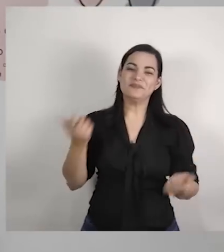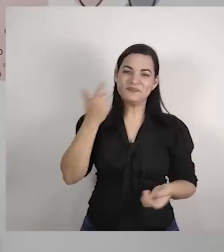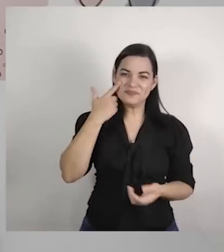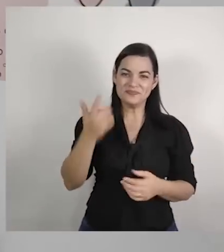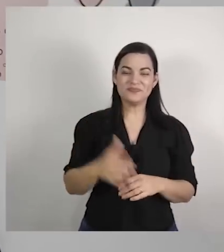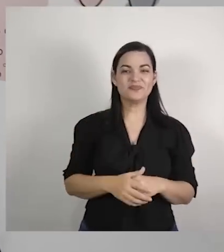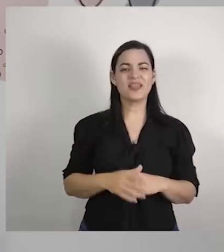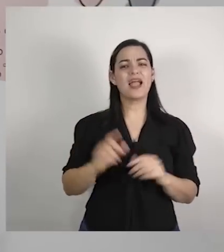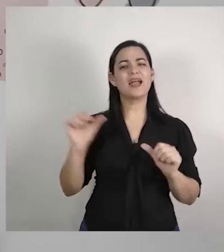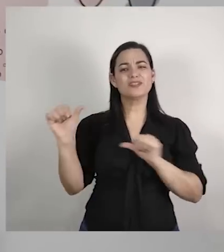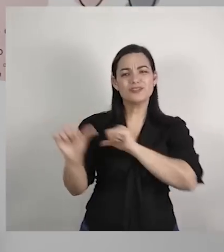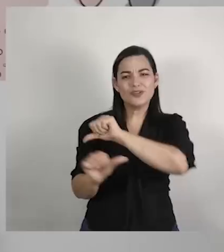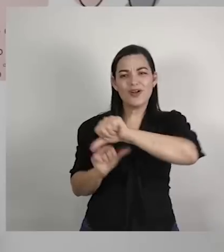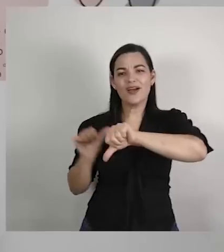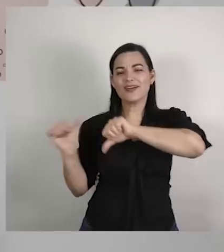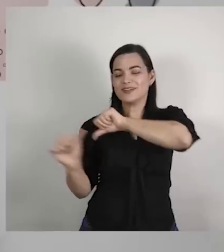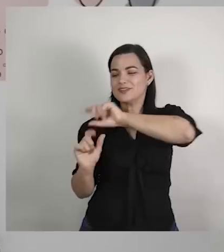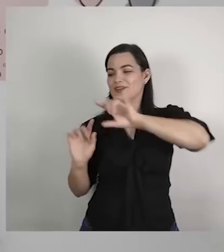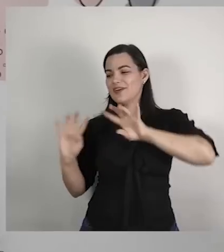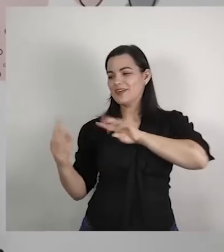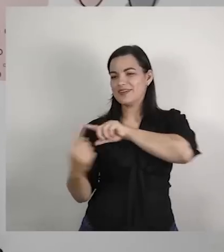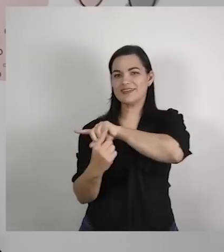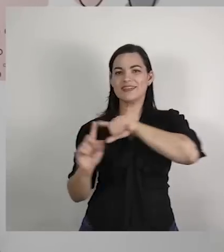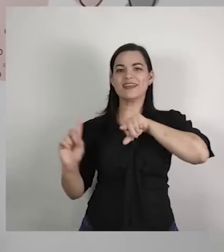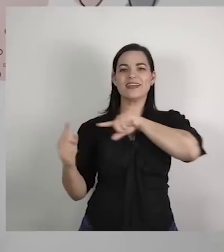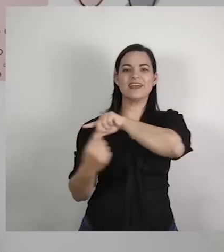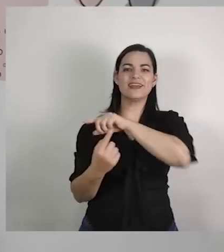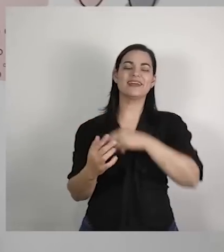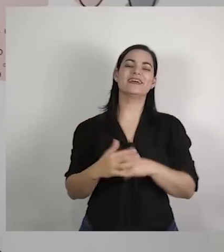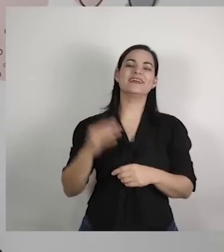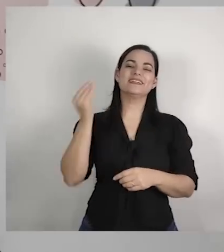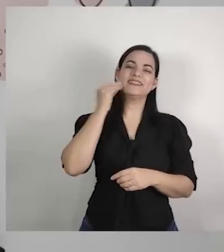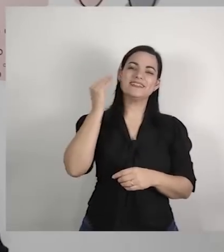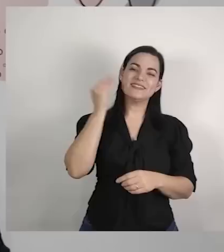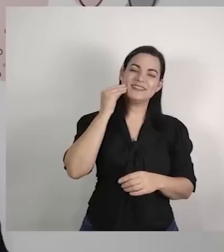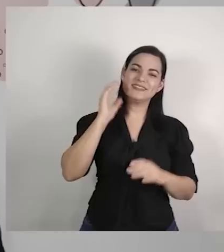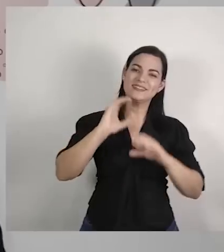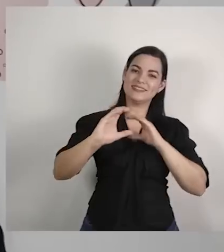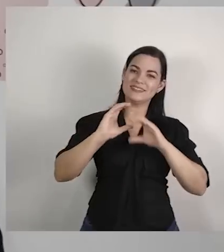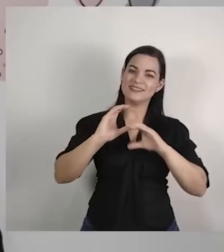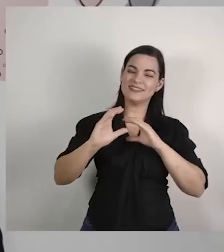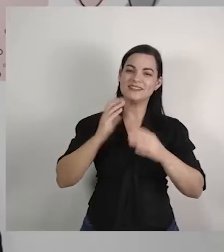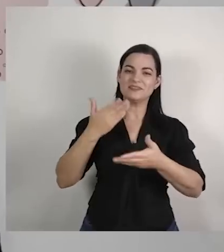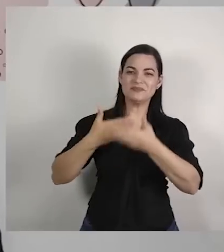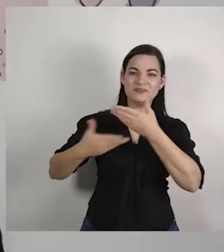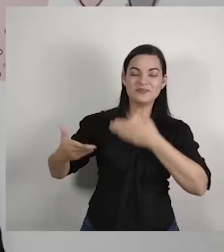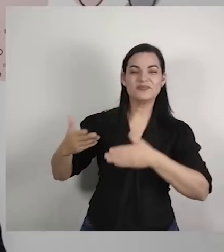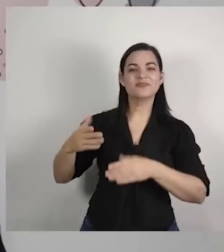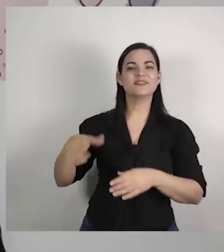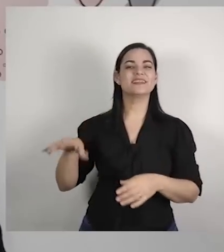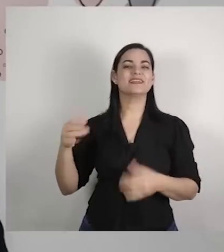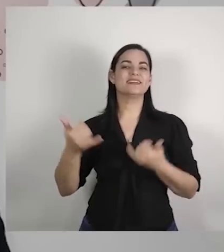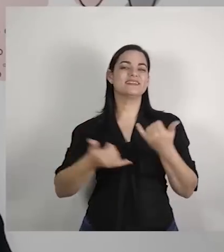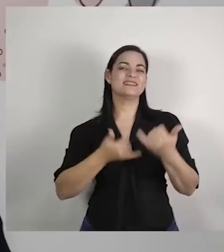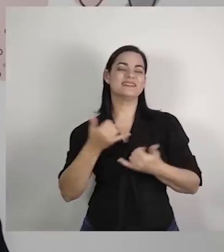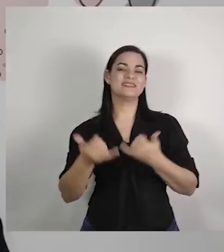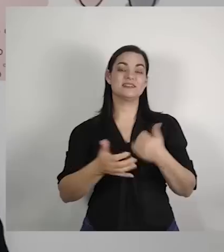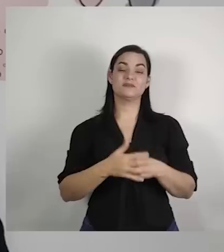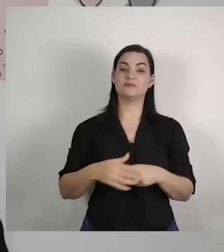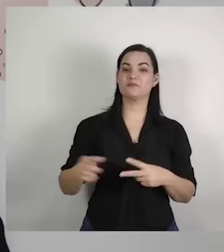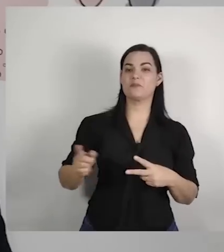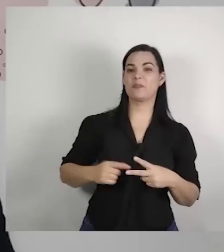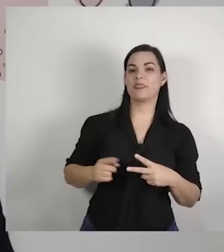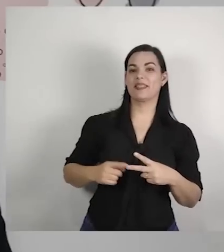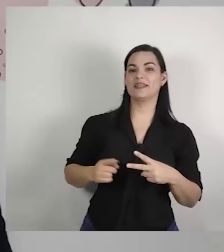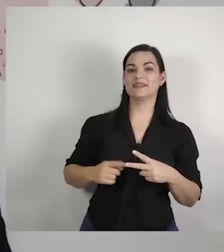vão trocando as posições aí, tentando se comunicar por meio dessa transmissão aí do telefone sem fio, tá